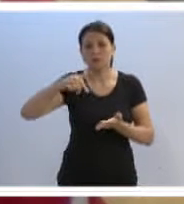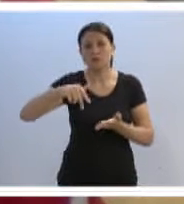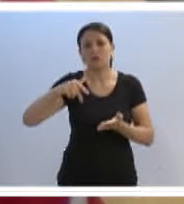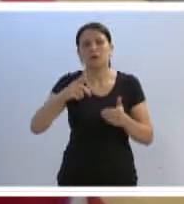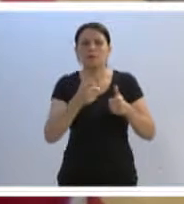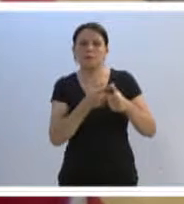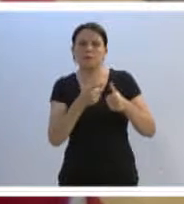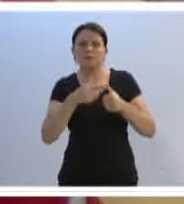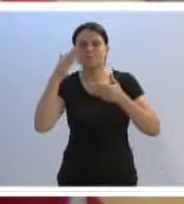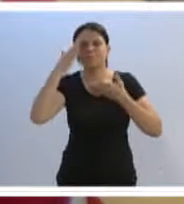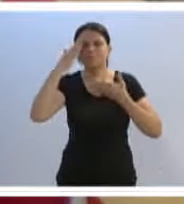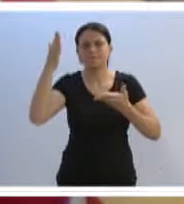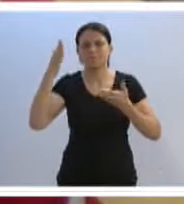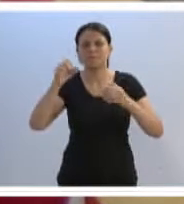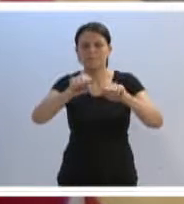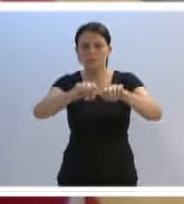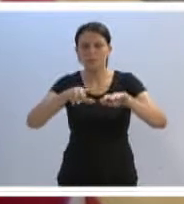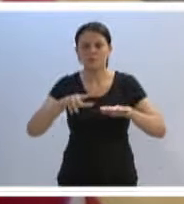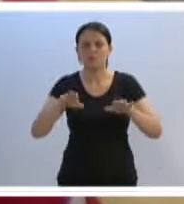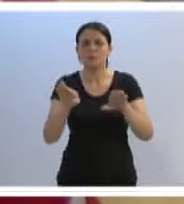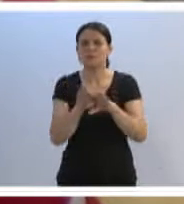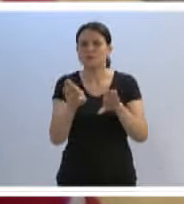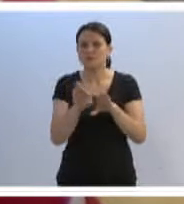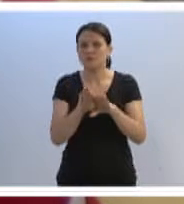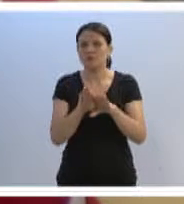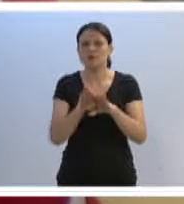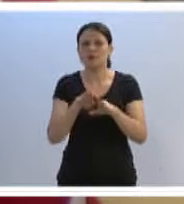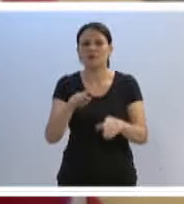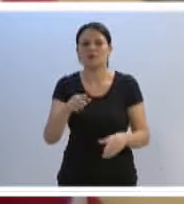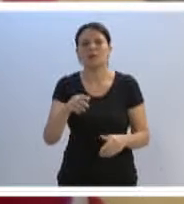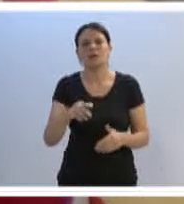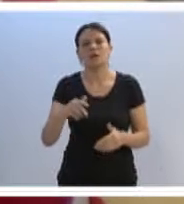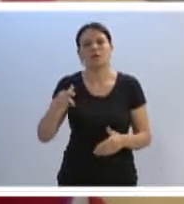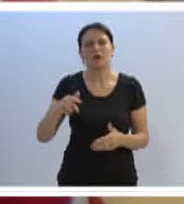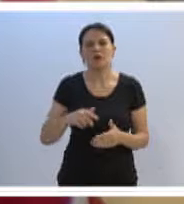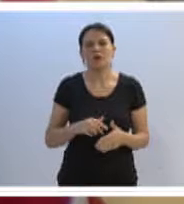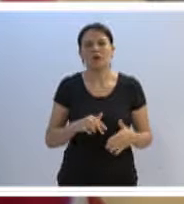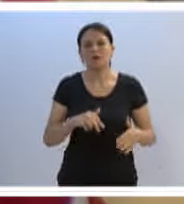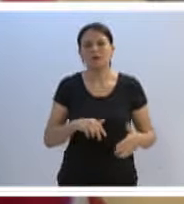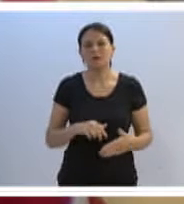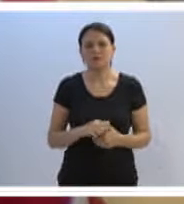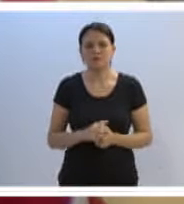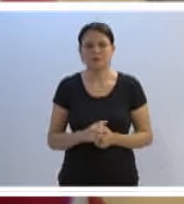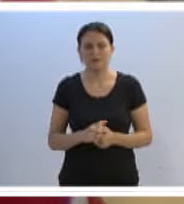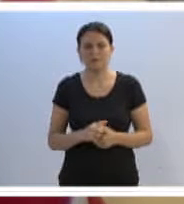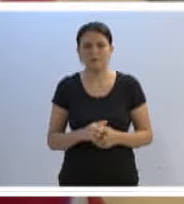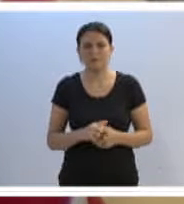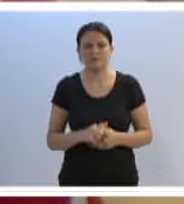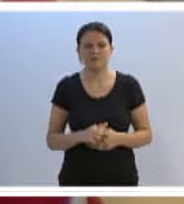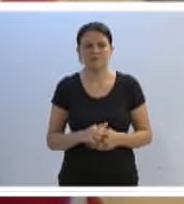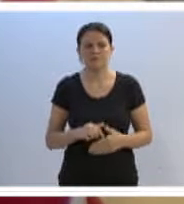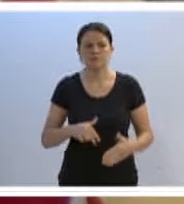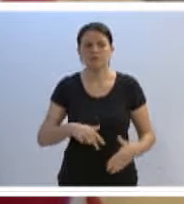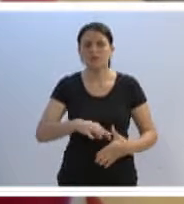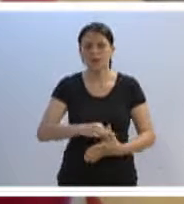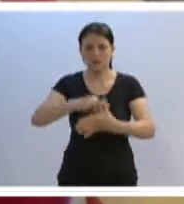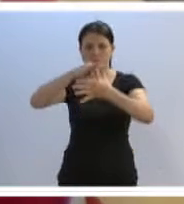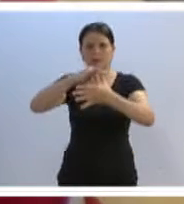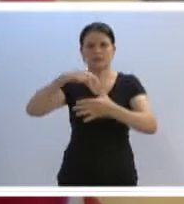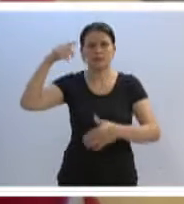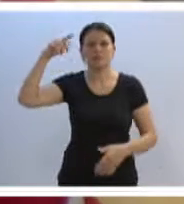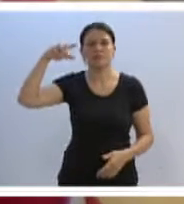um agradecimento público e um reconhecimento aqui ao líder de governo, o vereador Alexandre Matias, que na sessão passada eu pedi